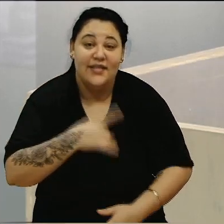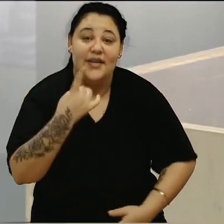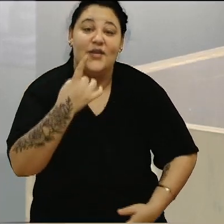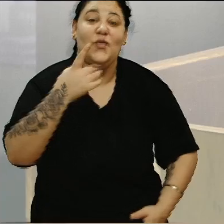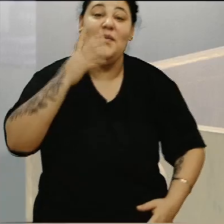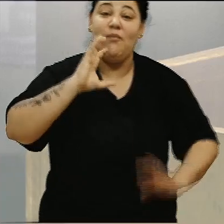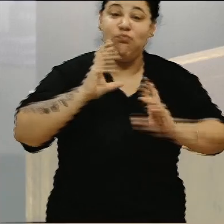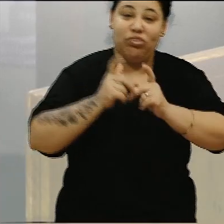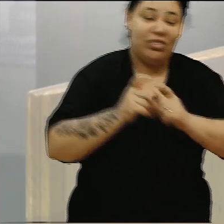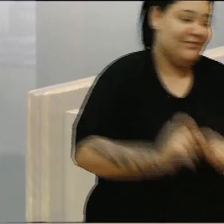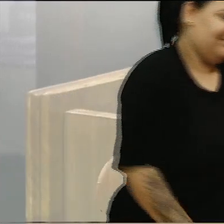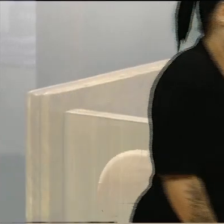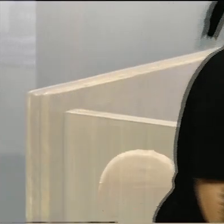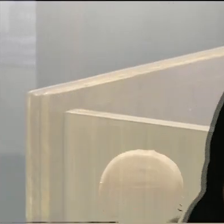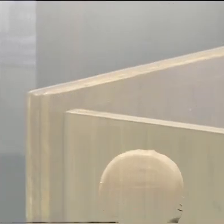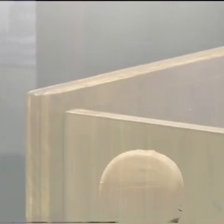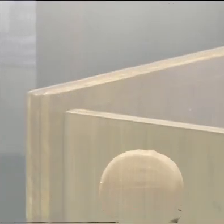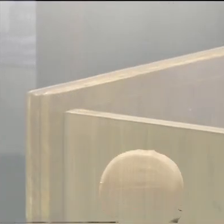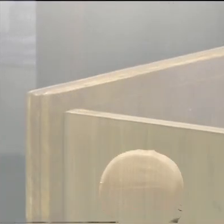patrola.